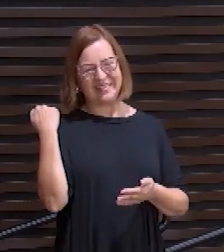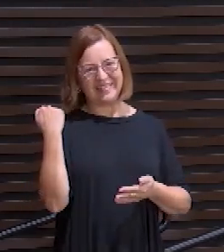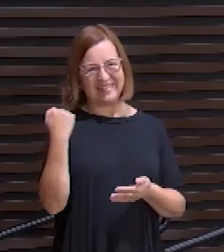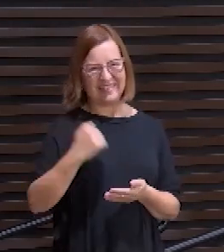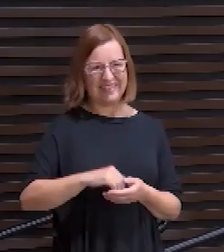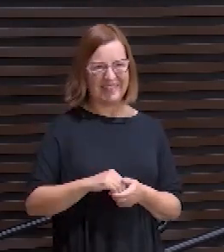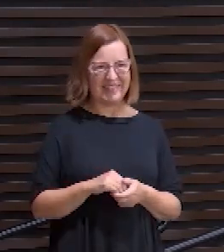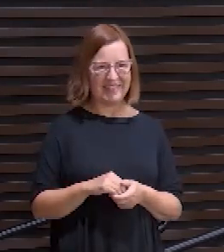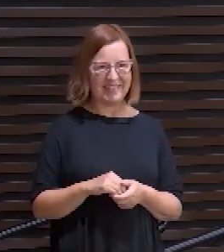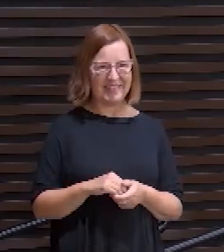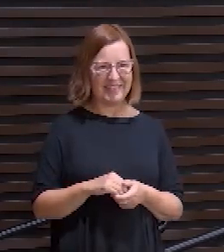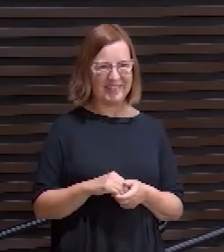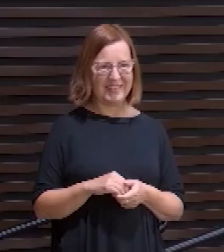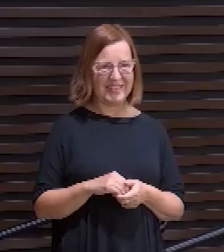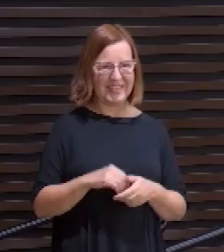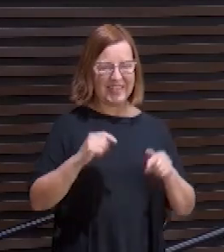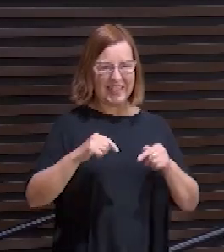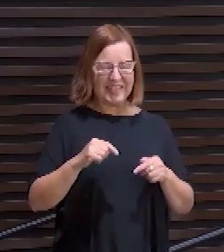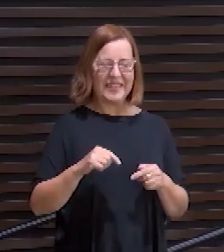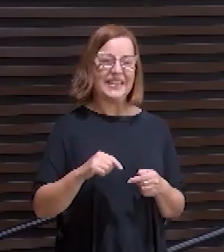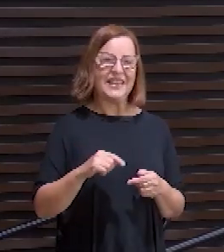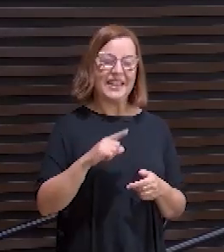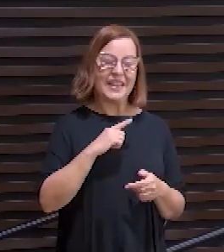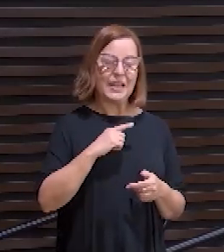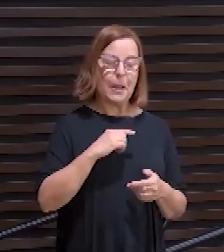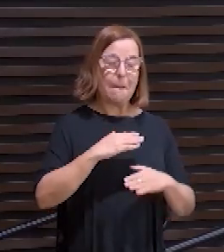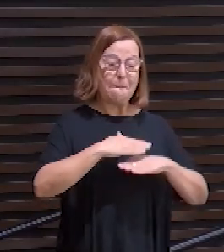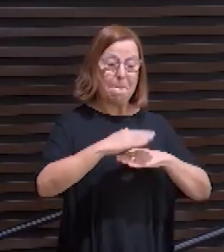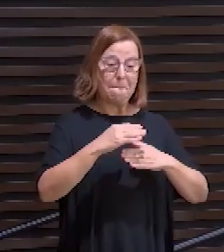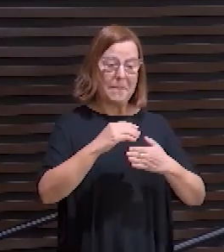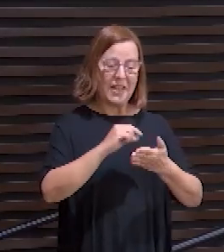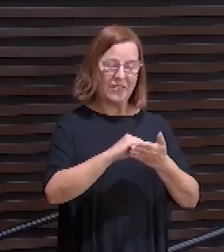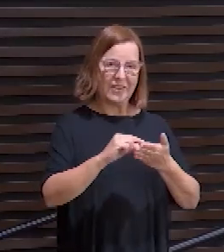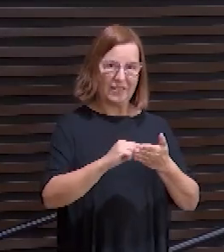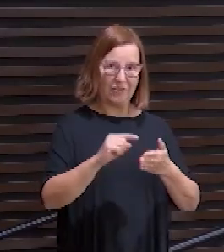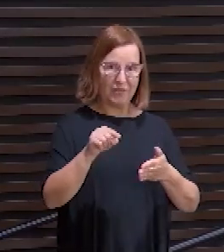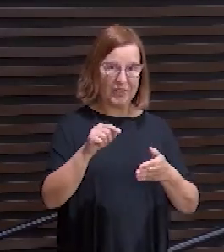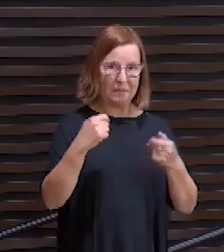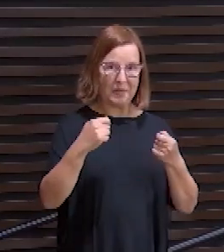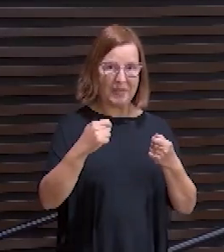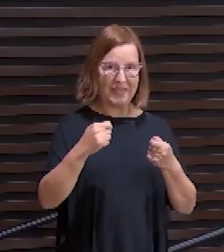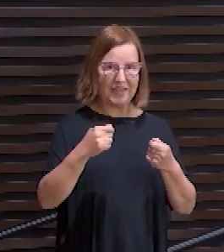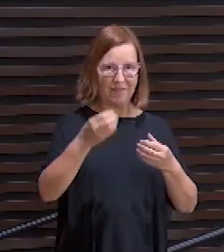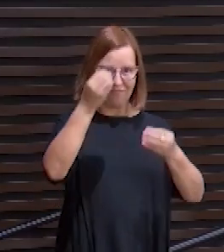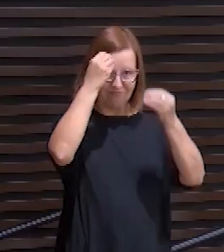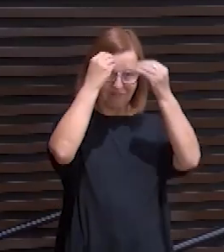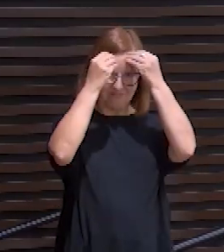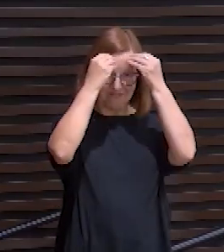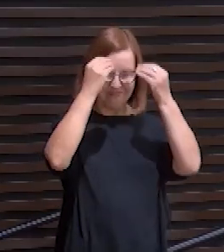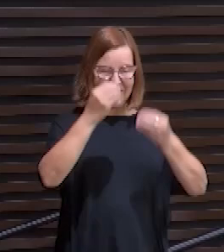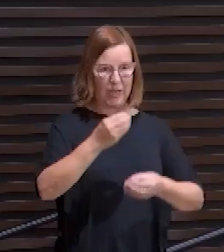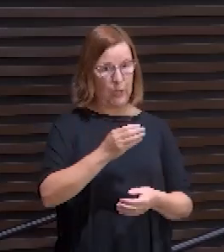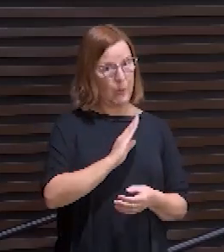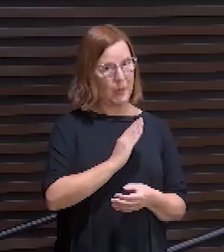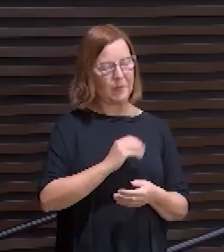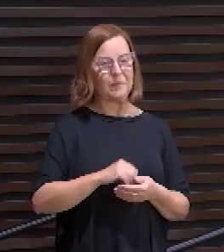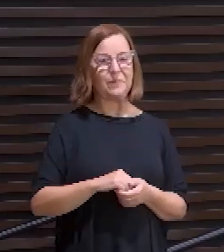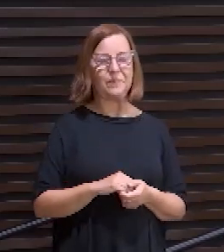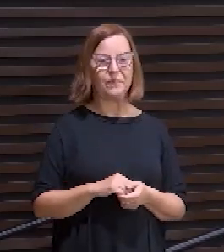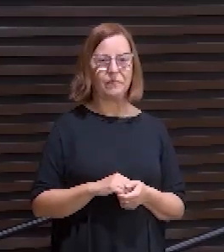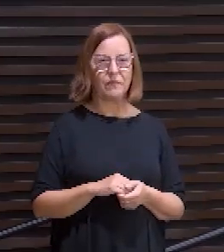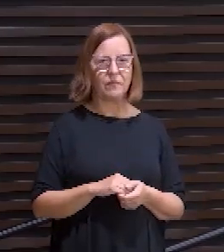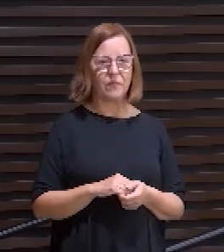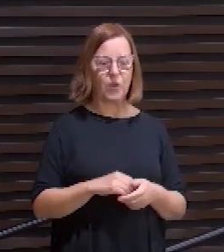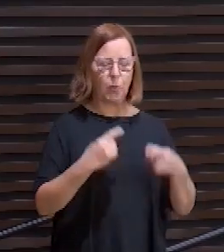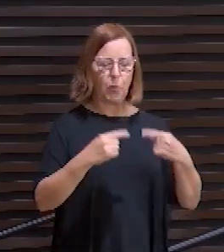E aqui tem mais um par de versículos que você deve guardar no coração. Nós lemos o 21, que é muito difícil. Ele fazia guerra contra